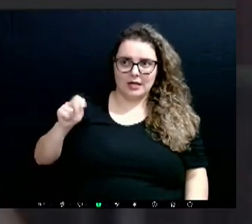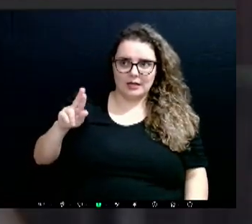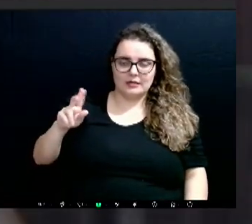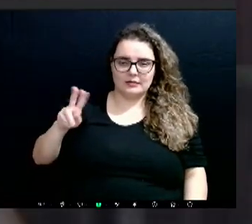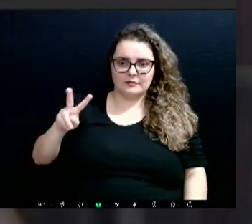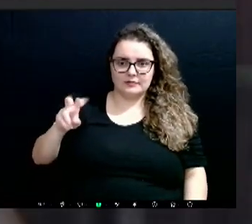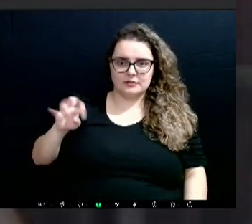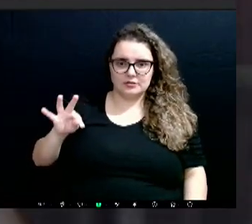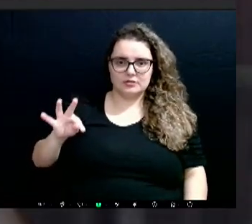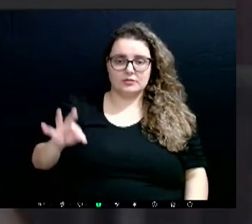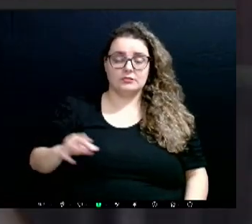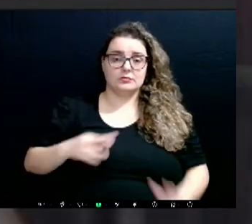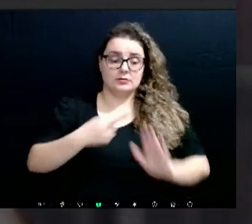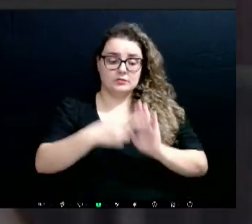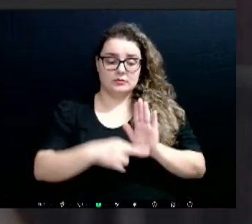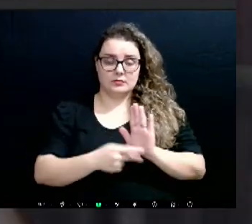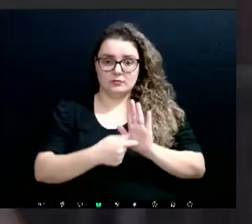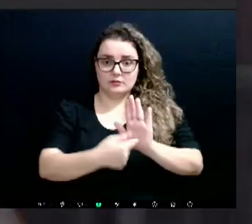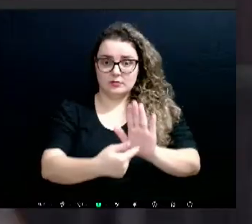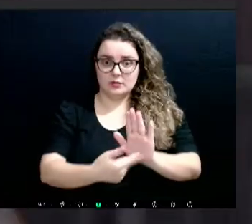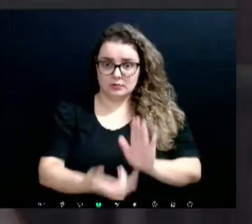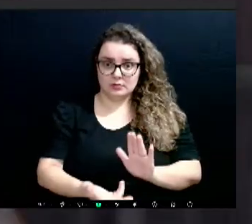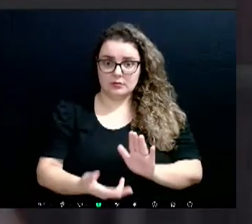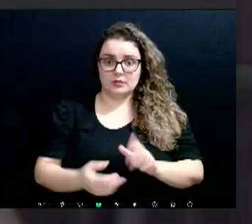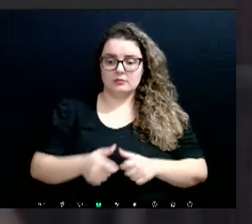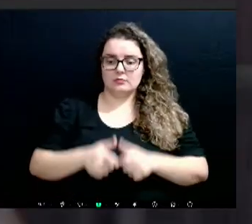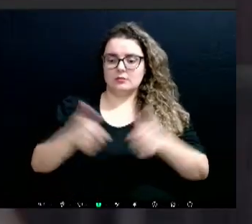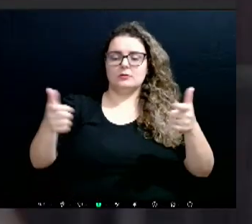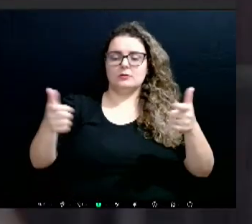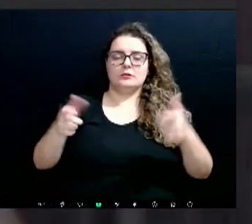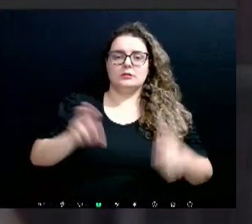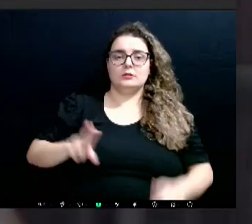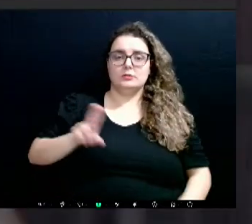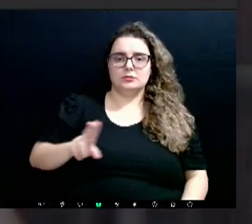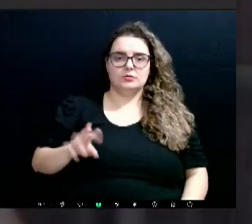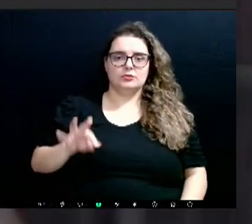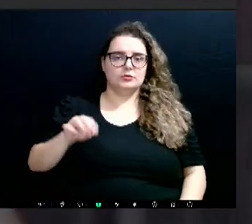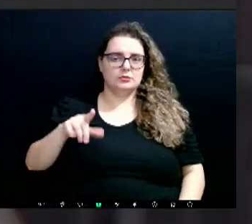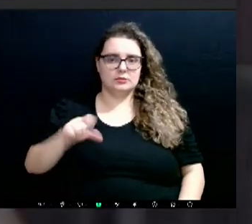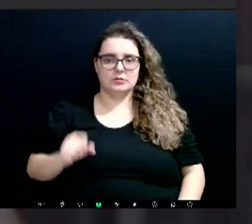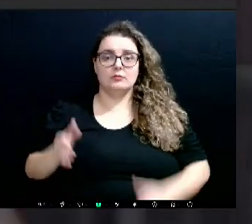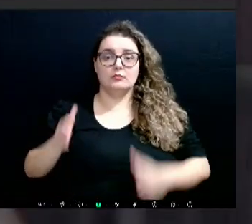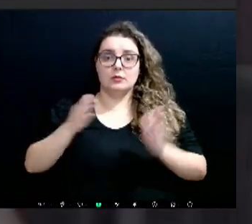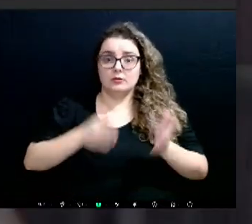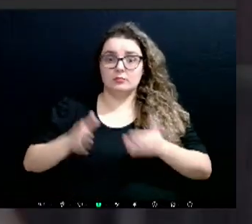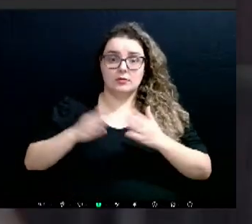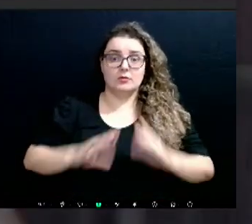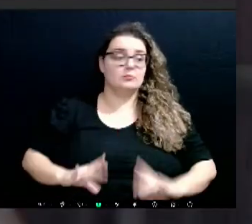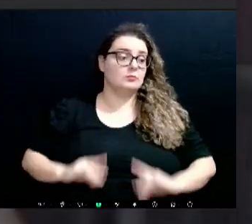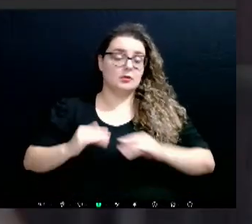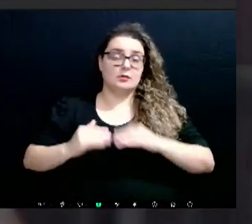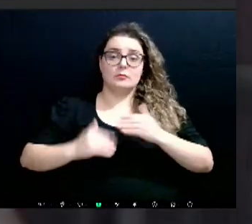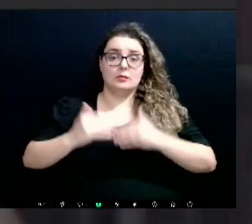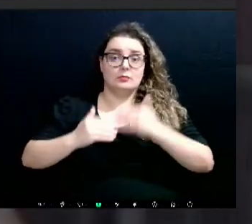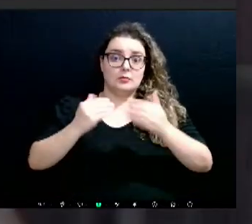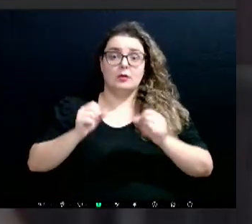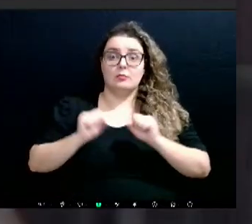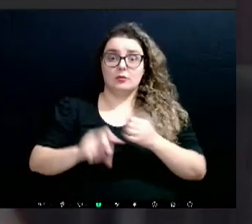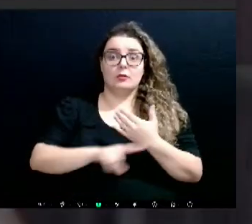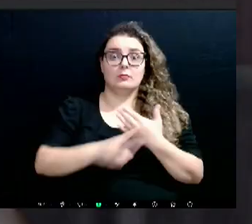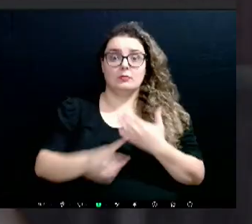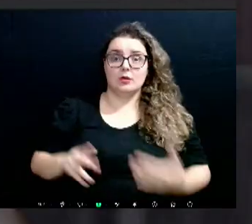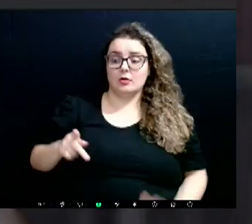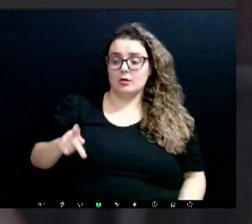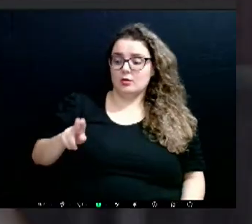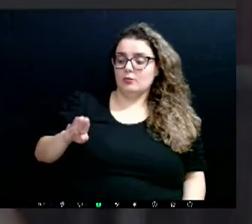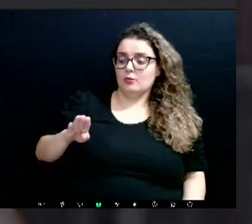mostrando que esse excesso de telas, além dessas substâncias que vão sendo produzidas, esses hormônios, que podem causar até puberdade precoce nas